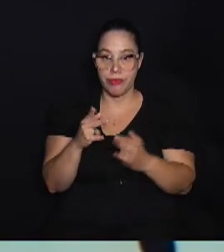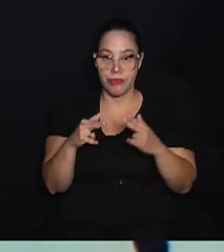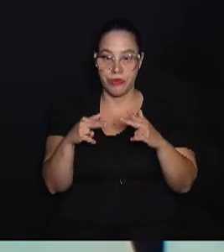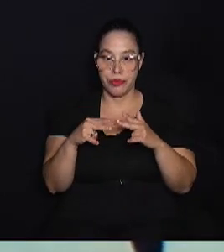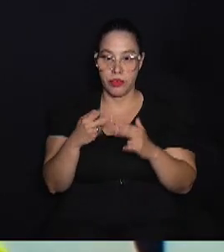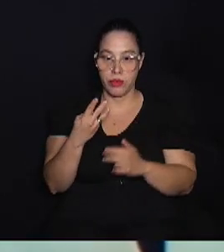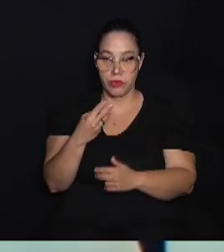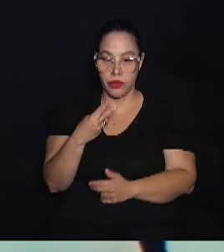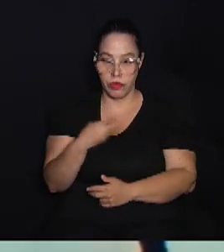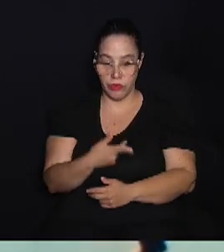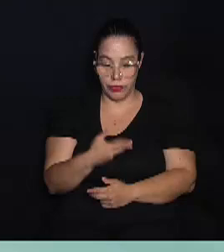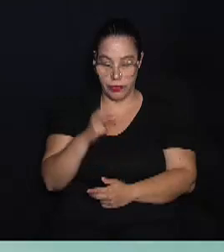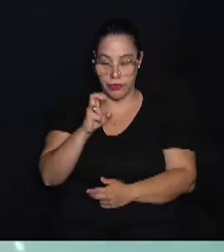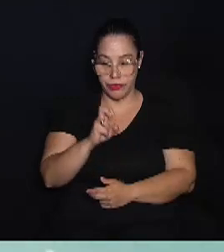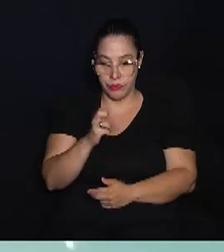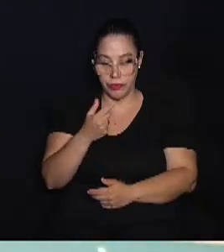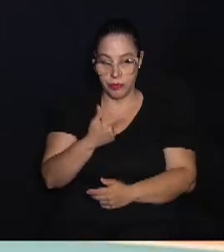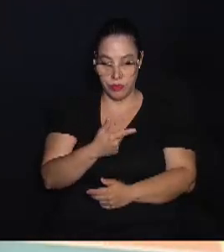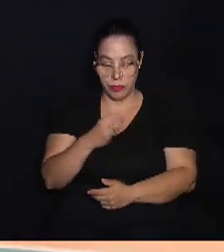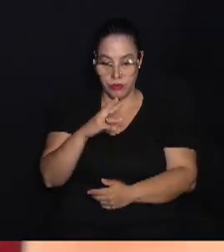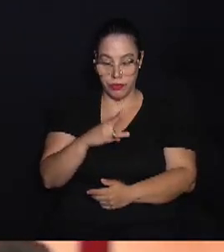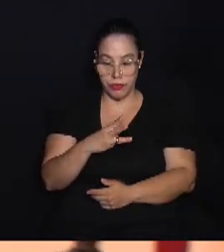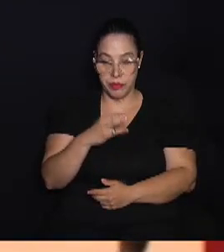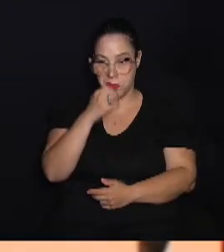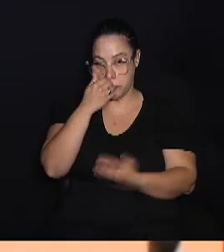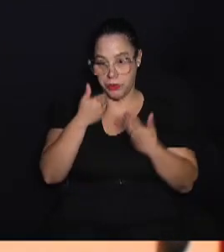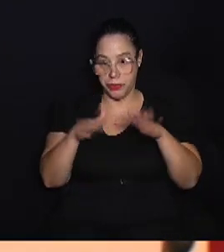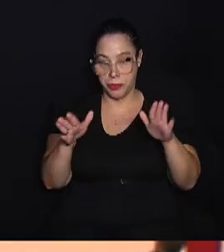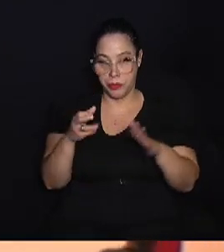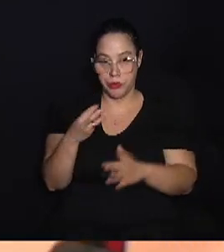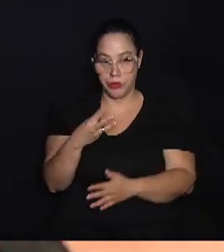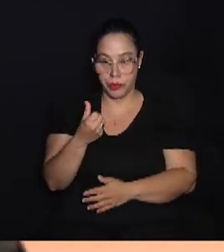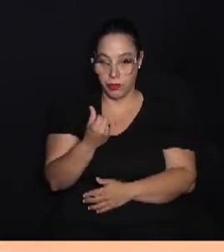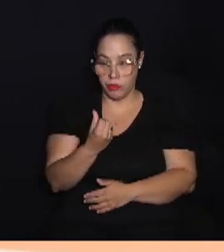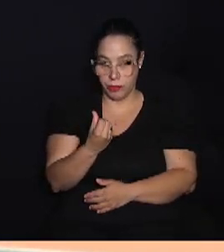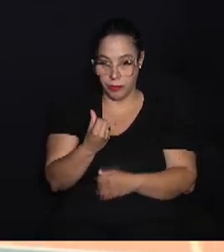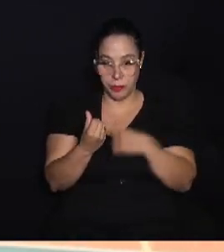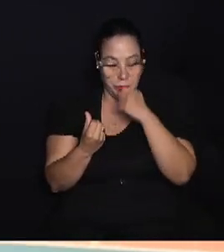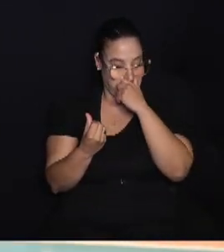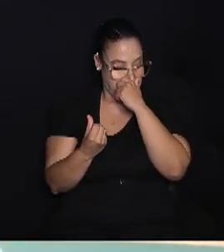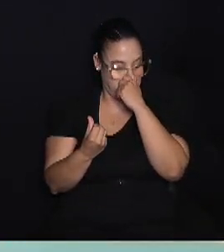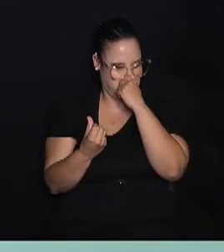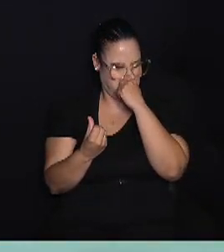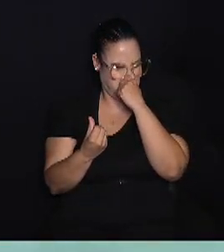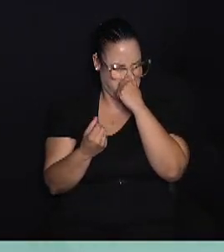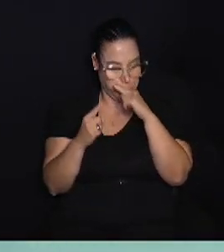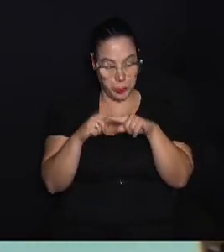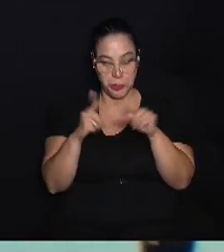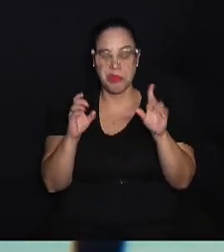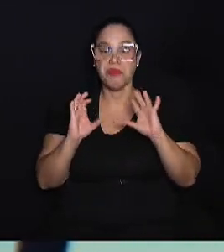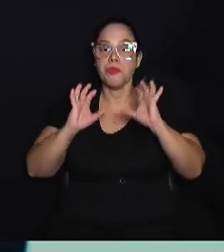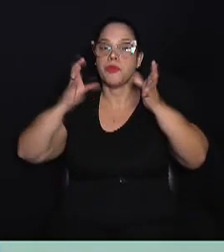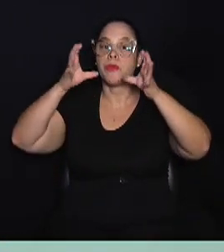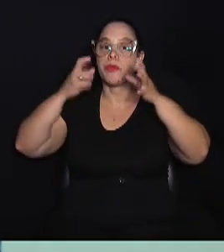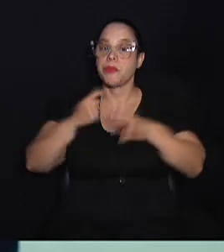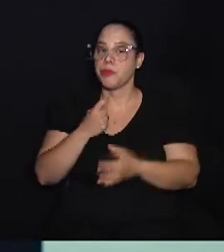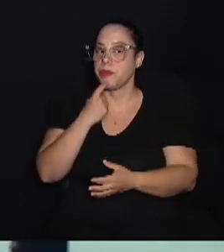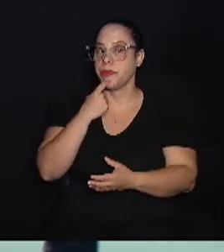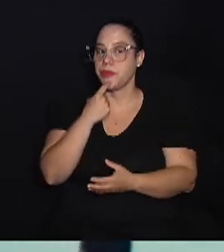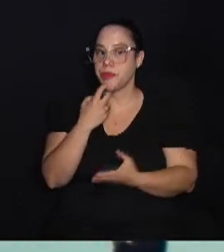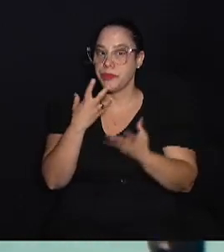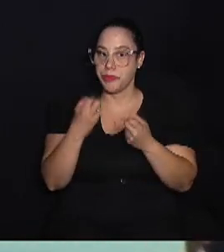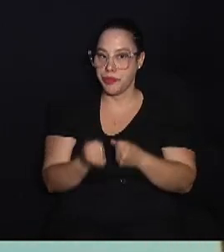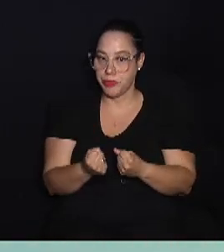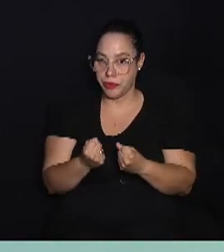em 25-23. São José abriu 3-1 no começo do segundo set, mas o Vôlei Campinas assumiu a ponta